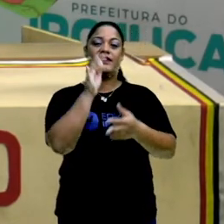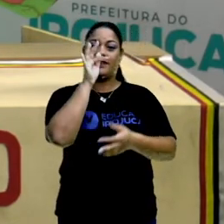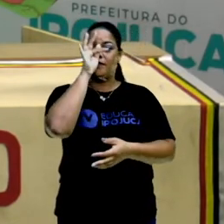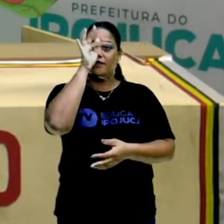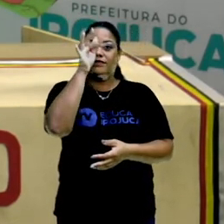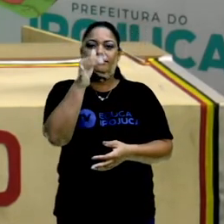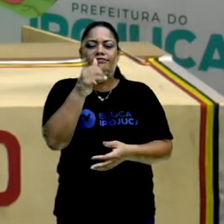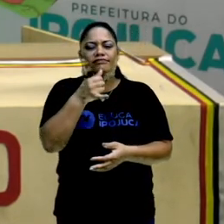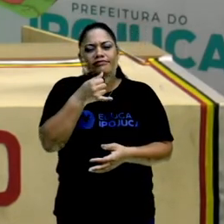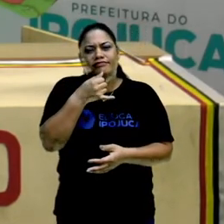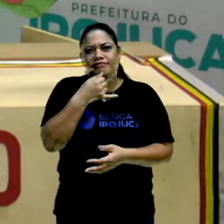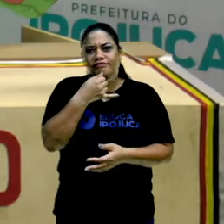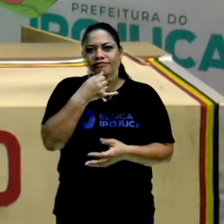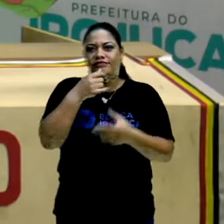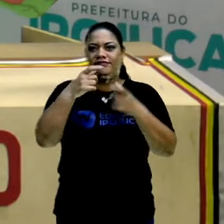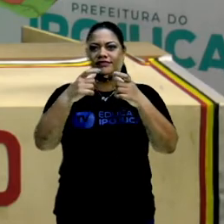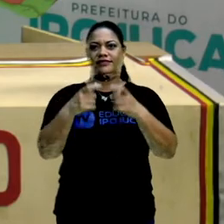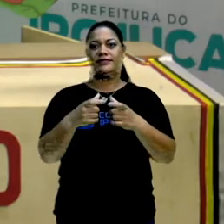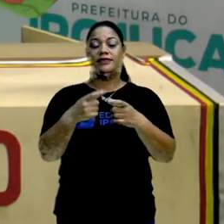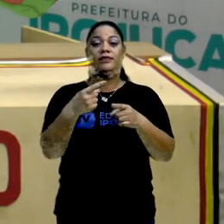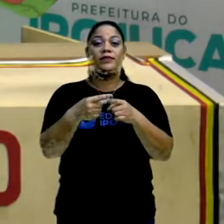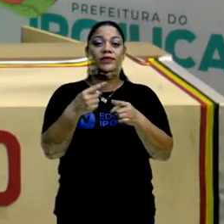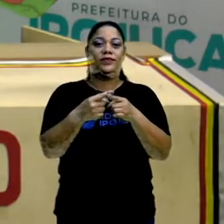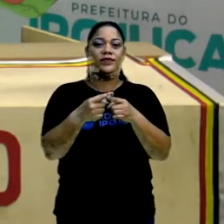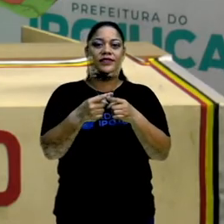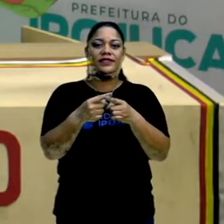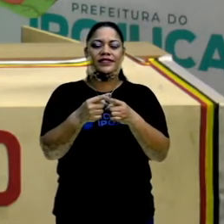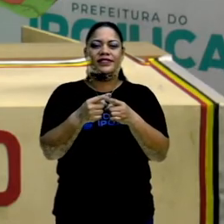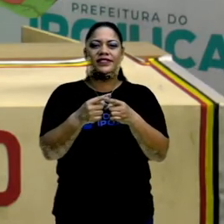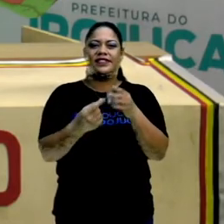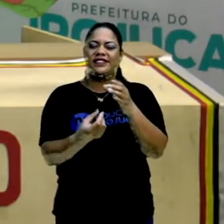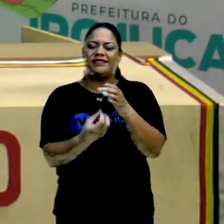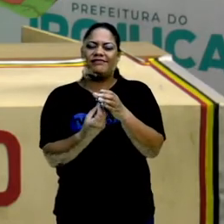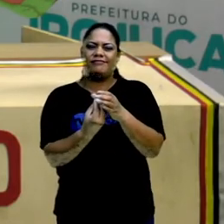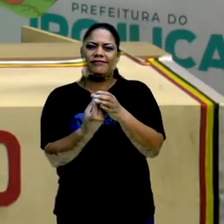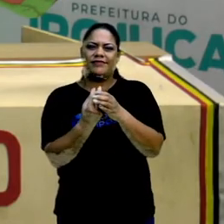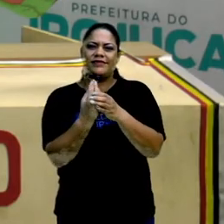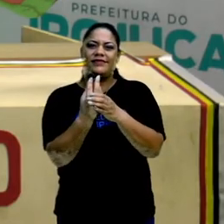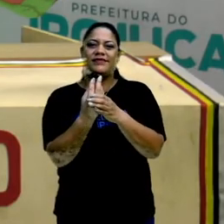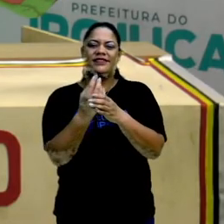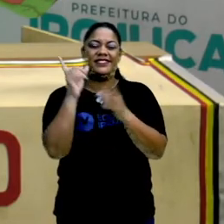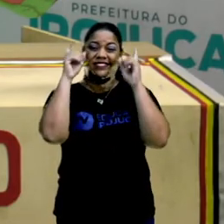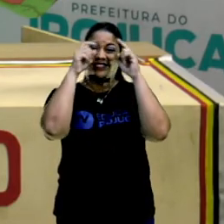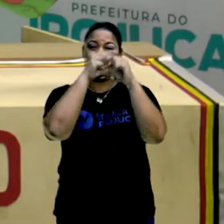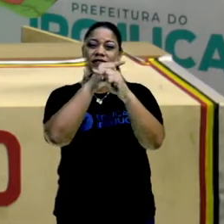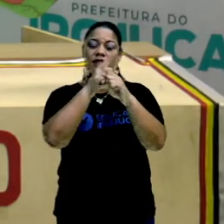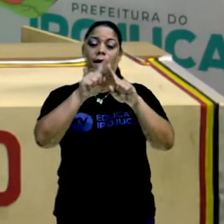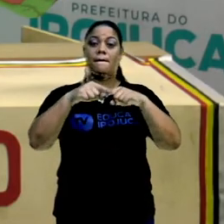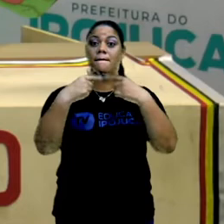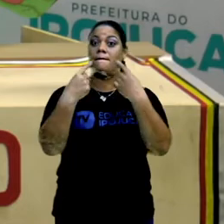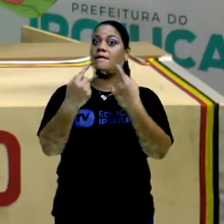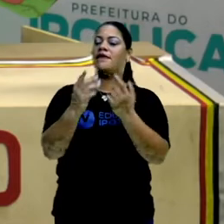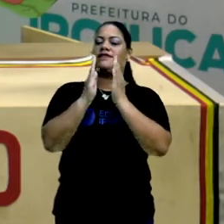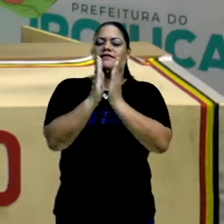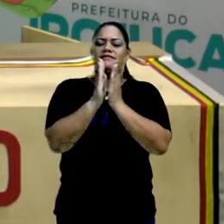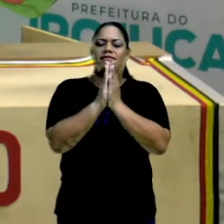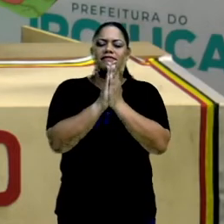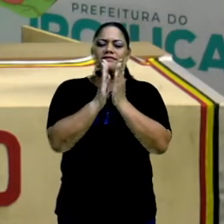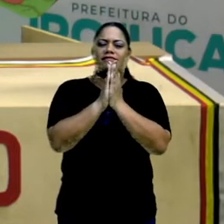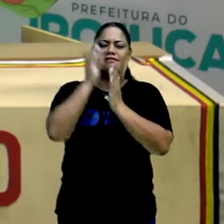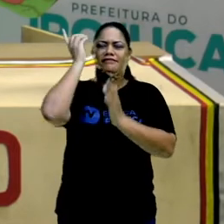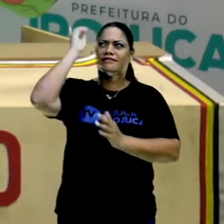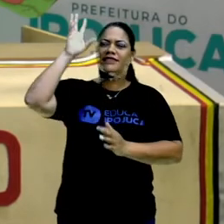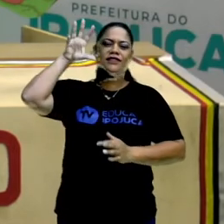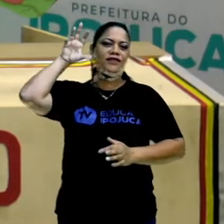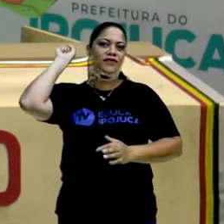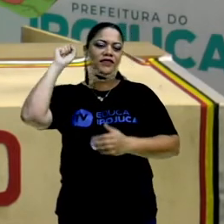vivia triste ali naquele lago, porque estava apertadinha. Mas Papai do Céu ouviu a oração